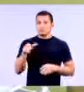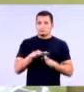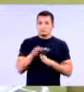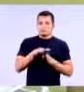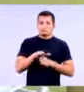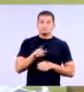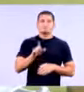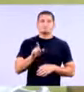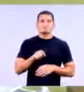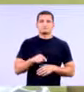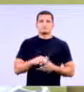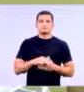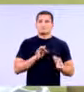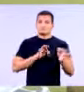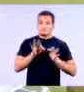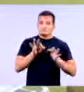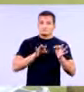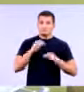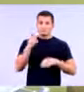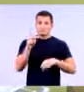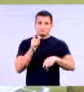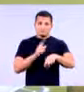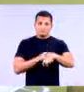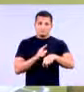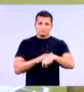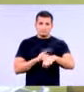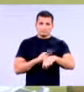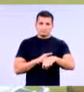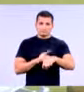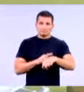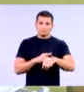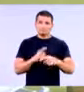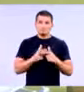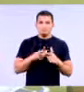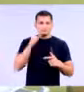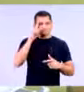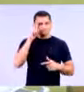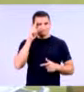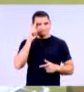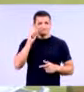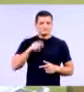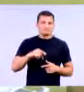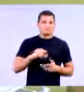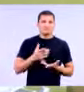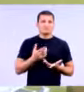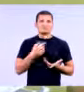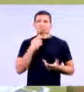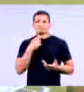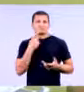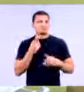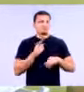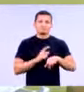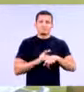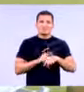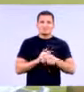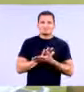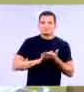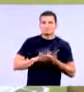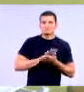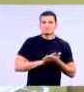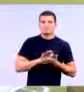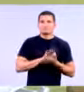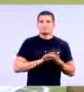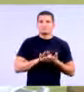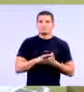oportunidade e falo, é organizar seu tempo, né? Porque no dia a dia é tão comum a gente não ter tempo para nada, então o que a gente tem